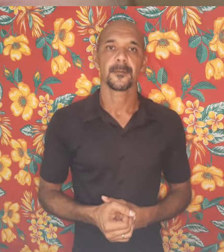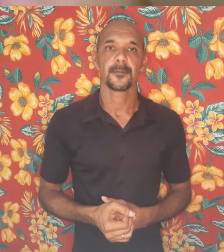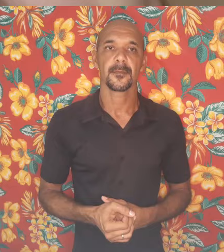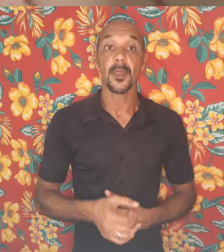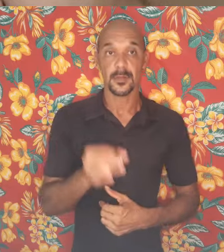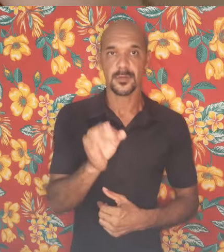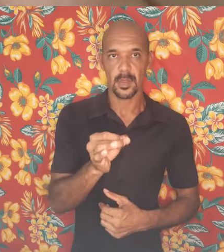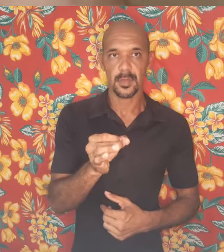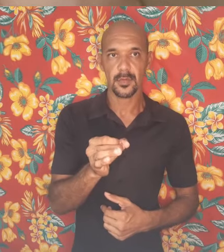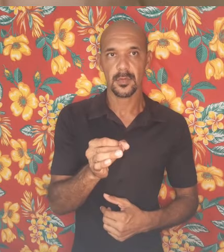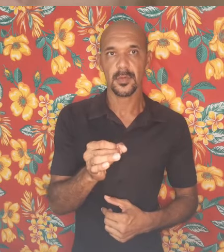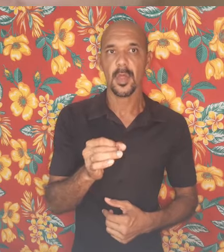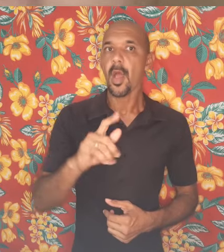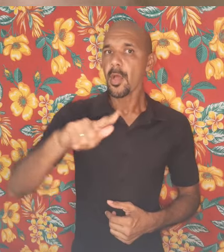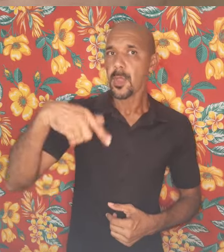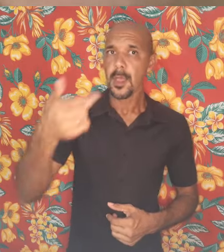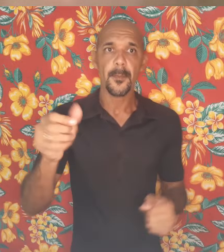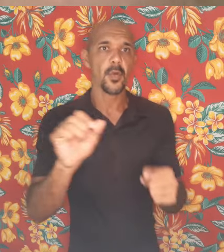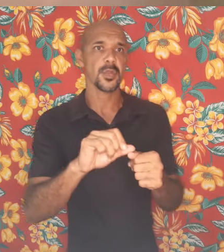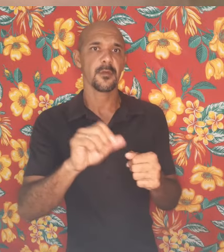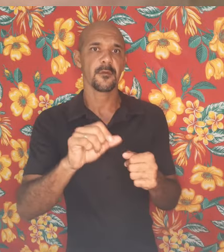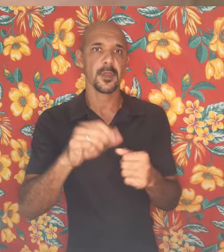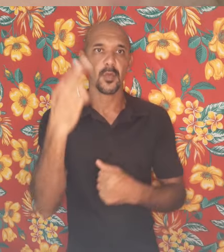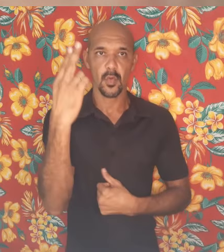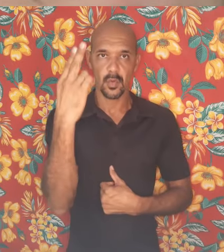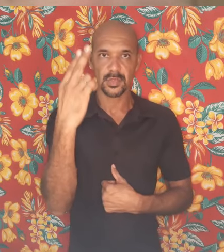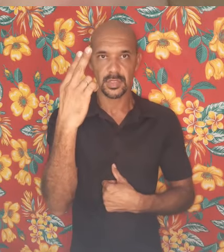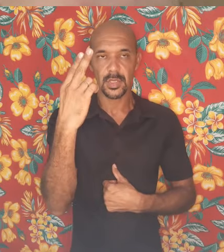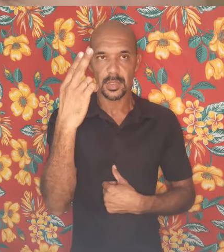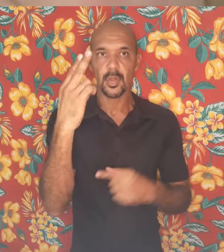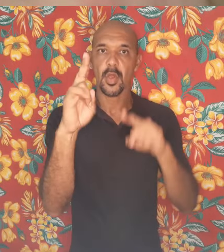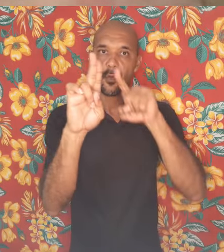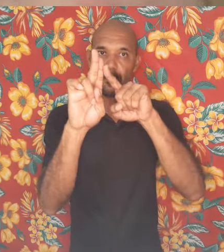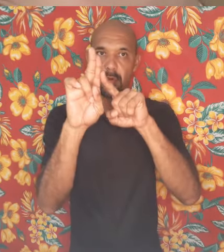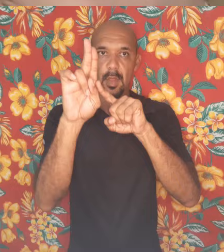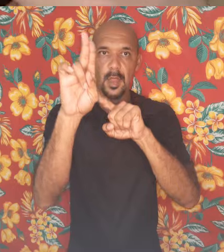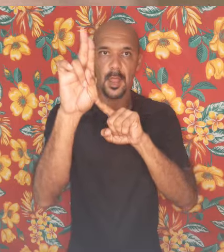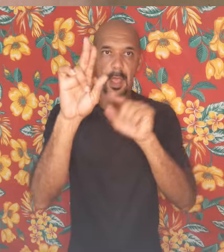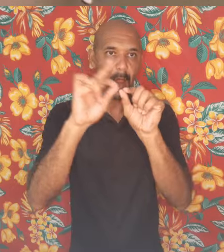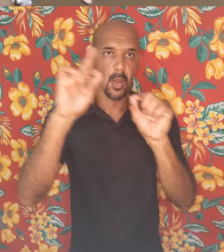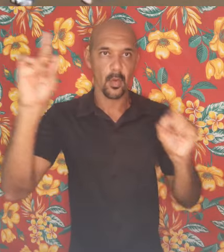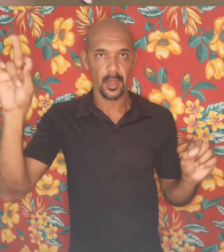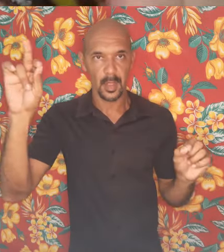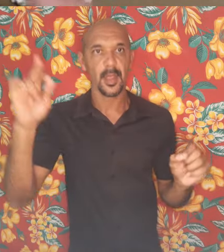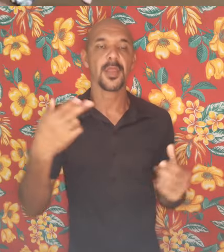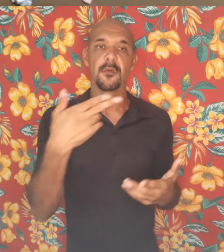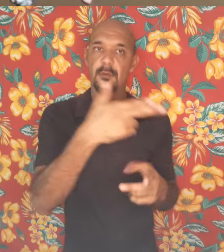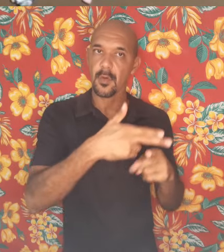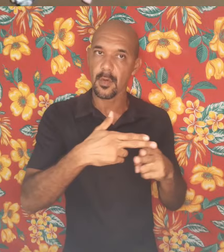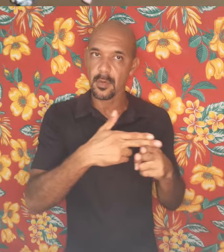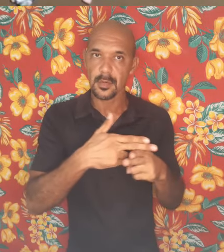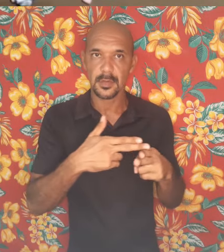Tá? Feito isso, com o estilete mais aberto, eu vou cortar o boneco até